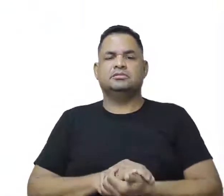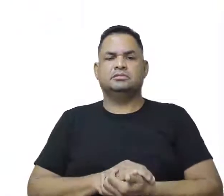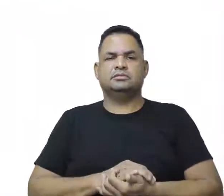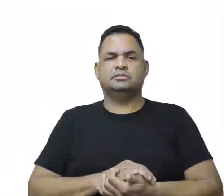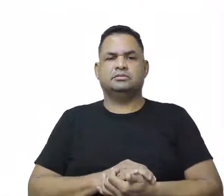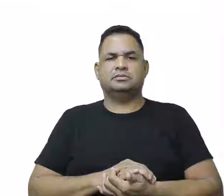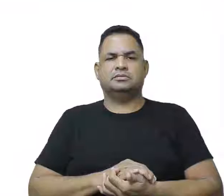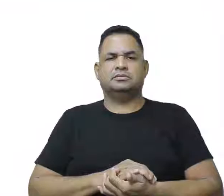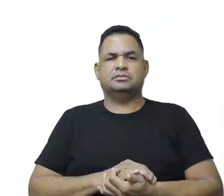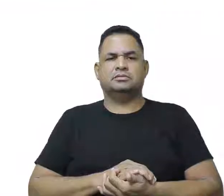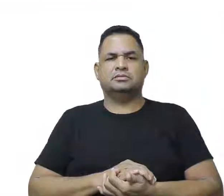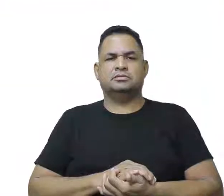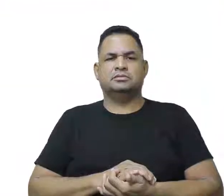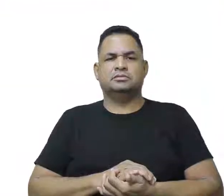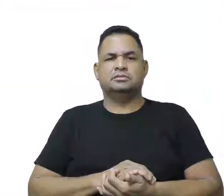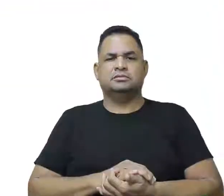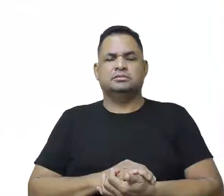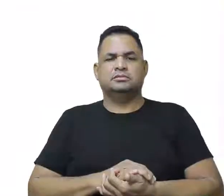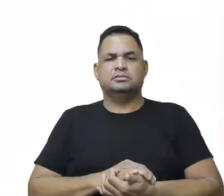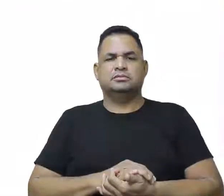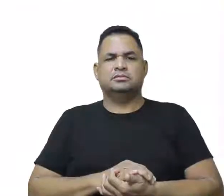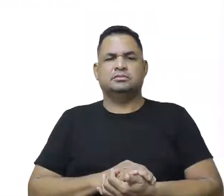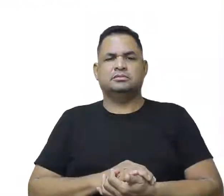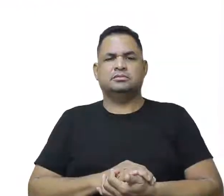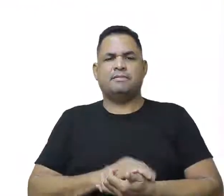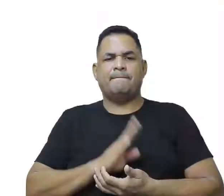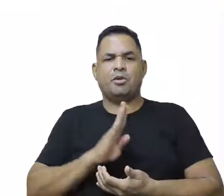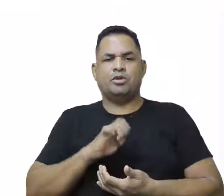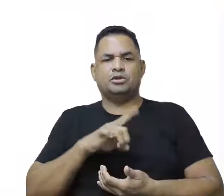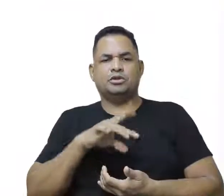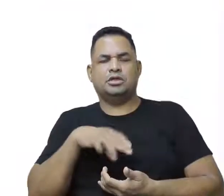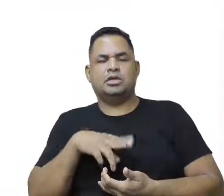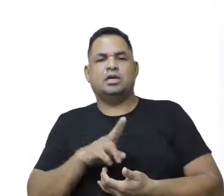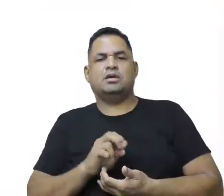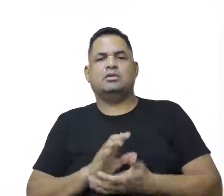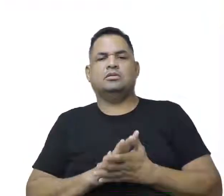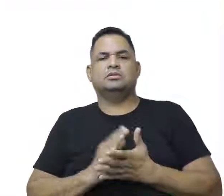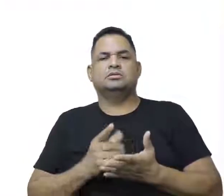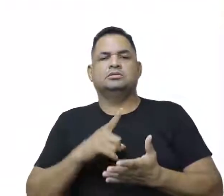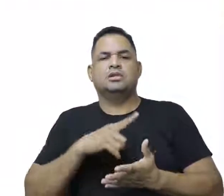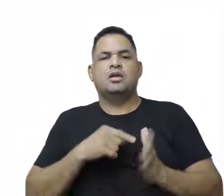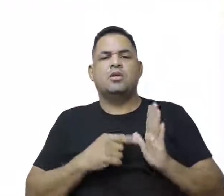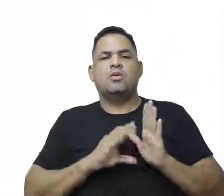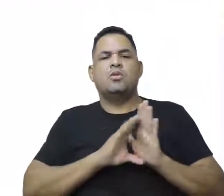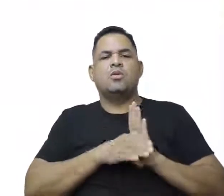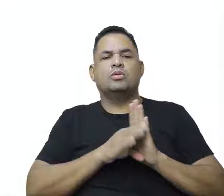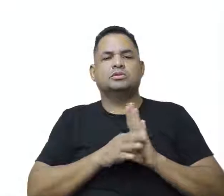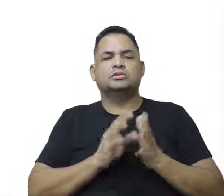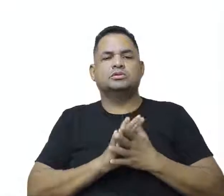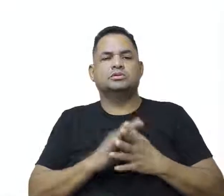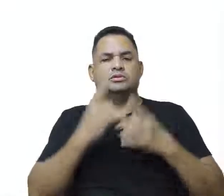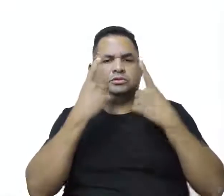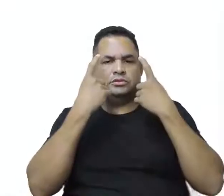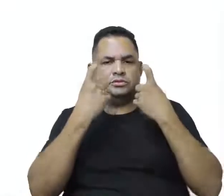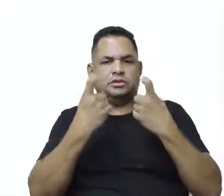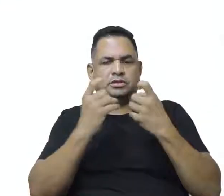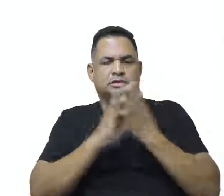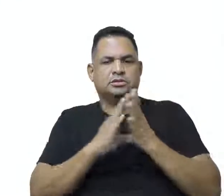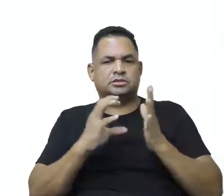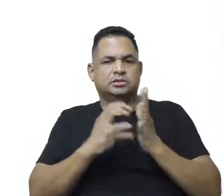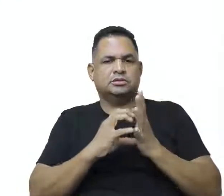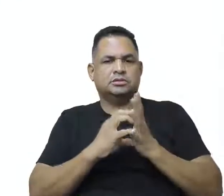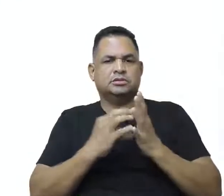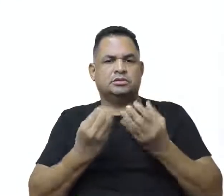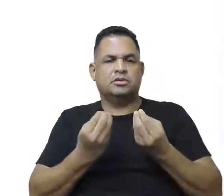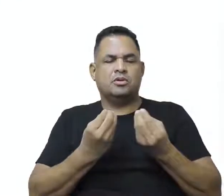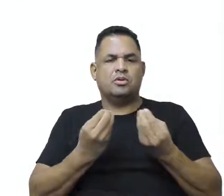socialmente. E aí o Pierre Bourdieu traz um conceito de violência simbólica para identificar